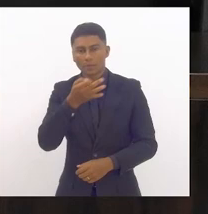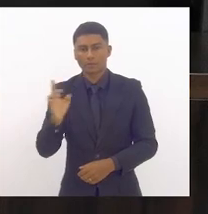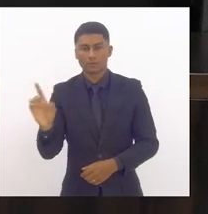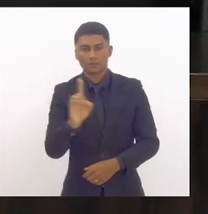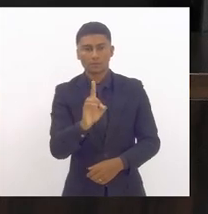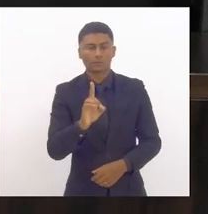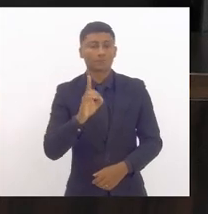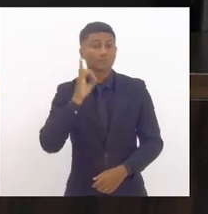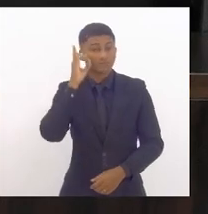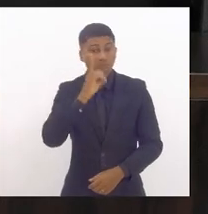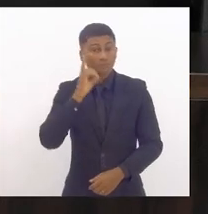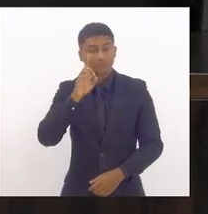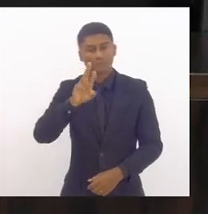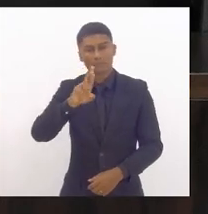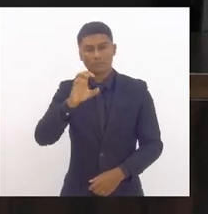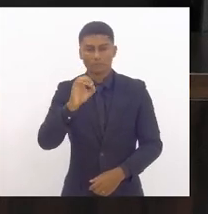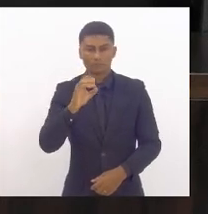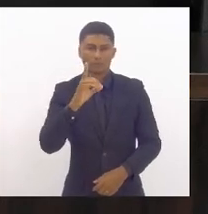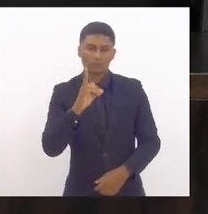Rodrigo Amorim. Rodrigo Bacelar.